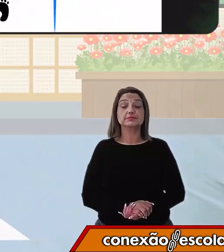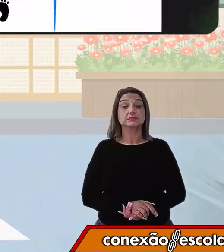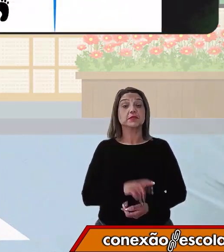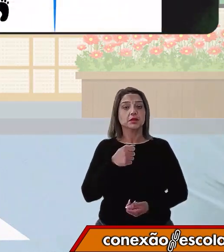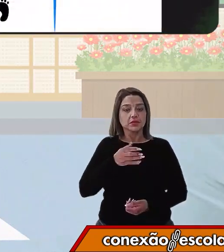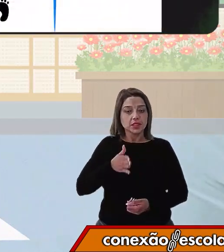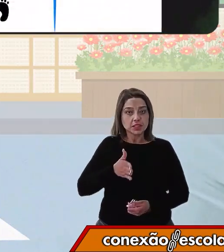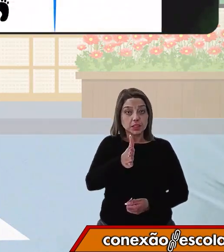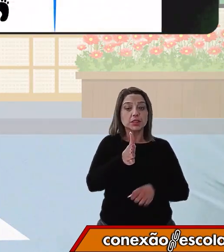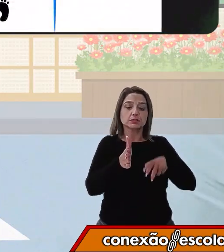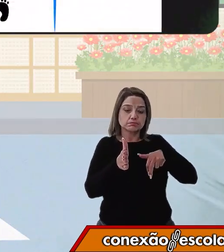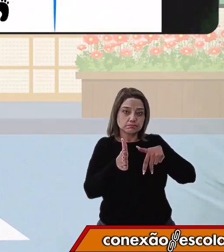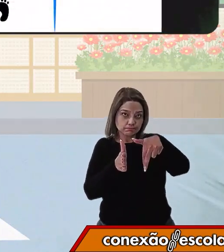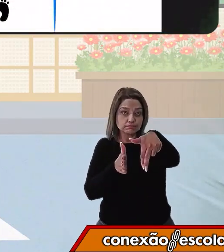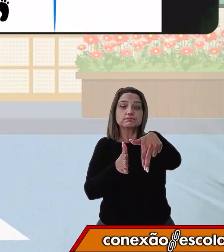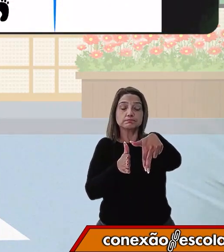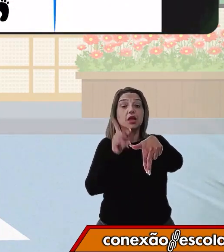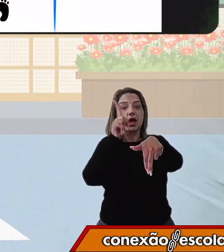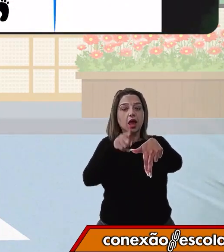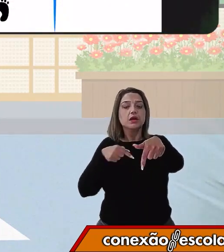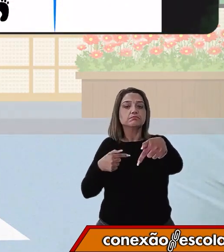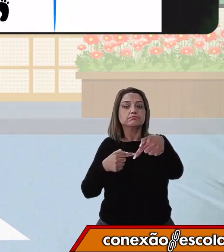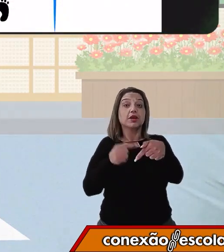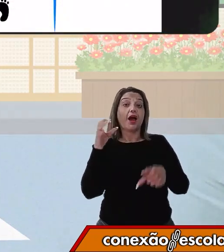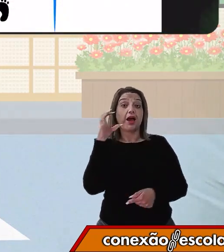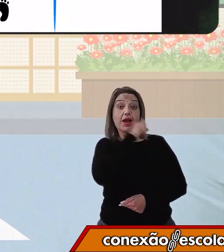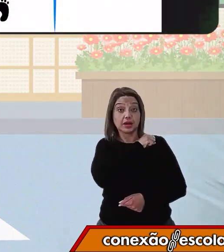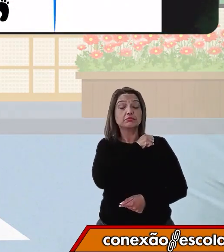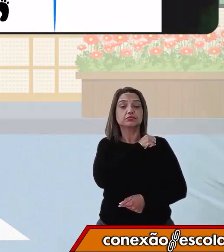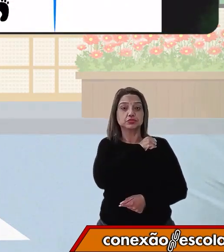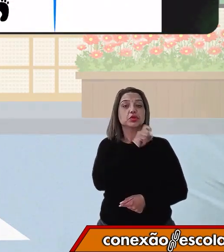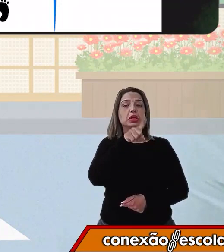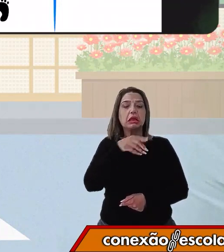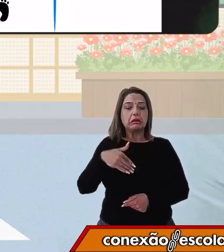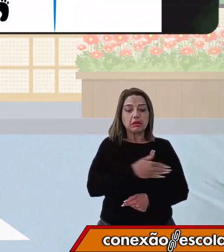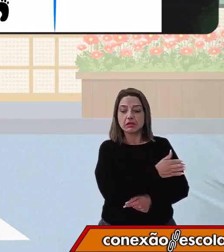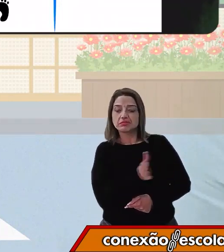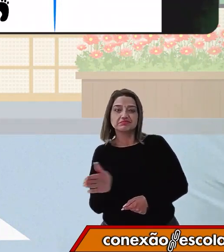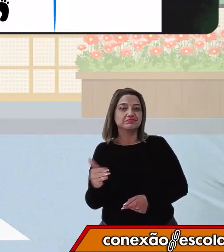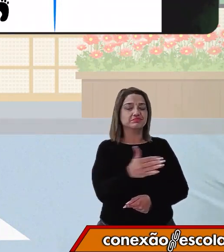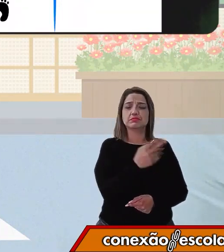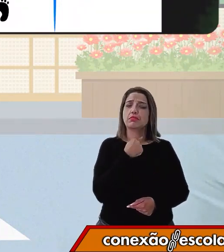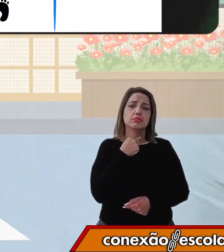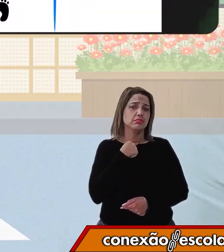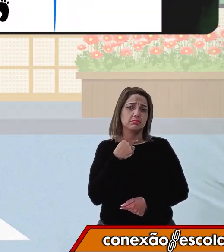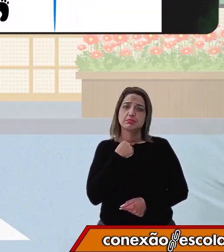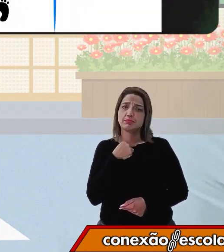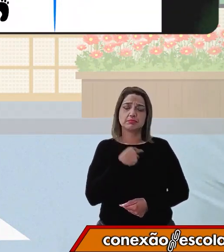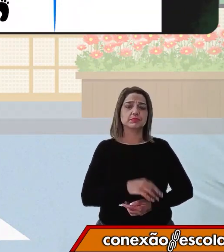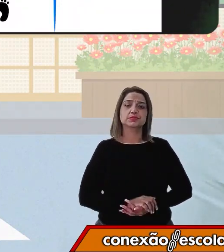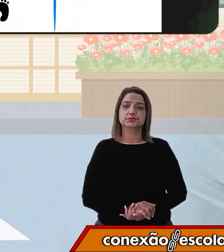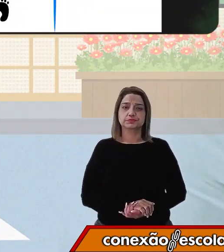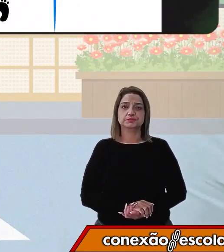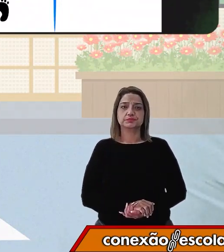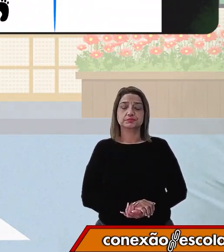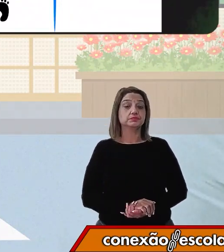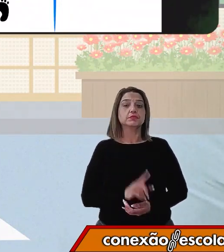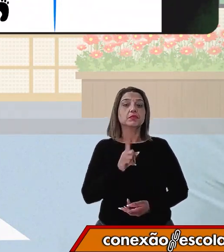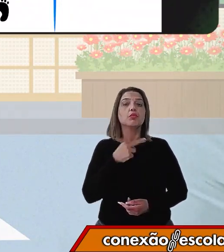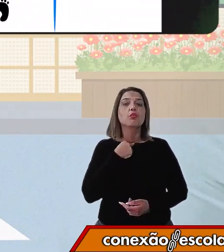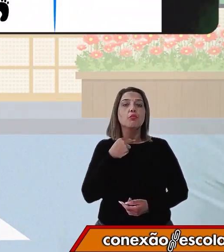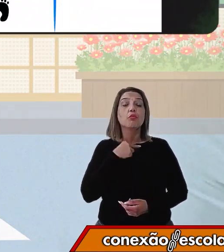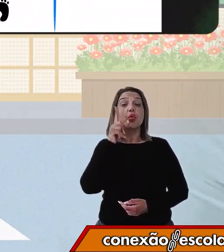através em linha reta Pois é o caminho mais curto nada de zigue-zague pelas ruas não